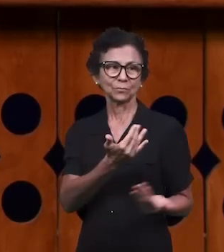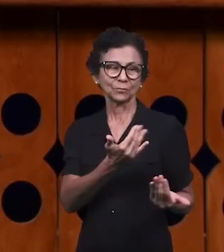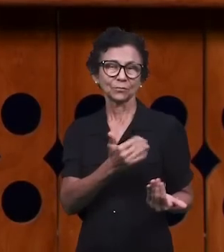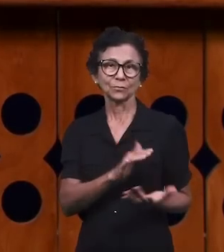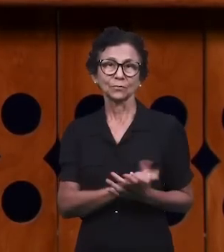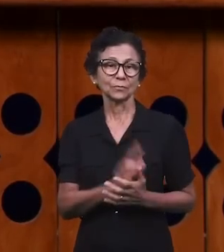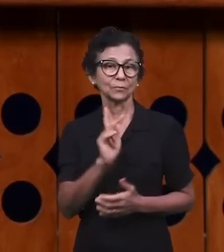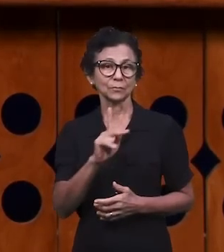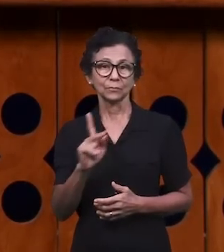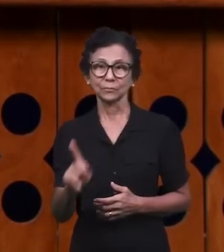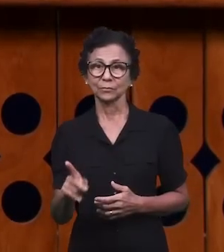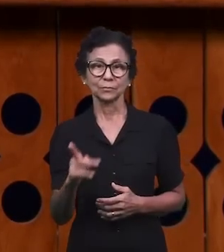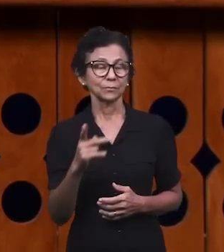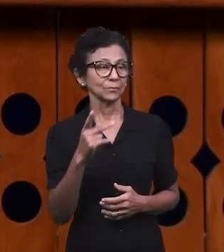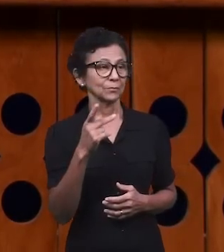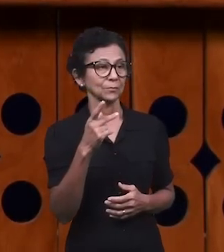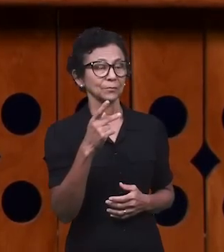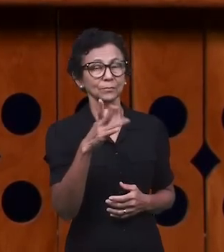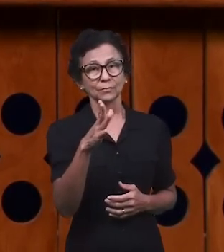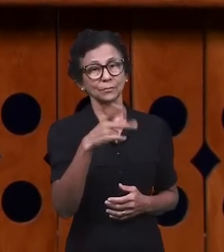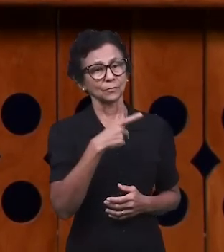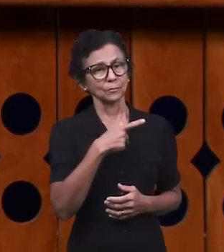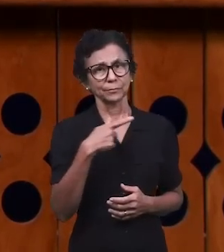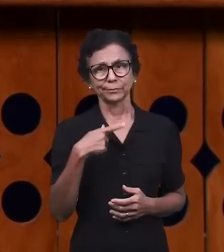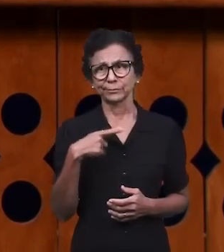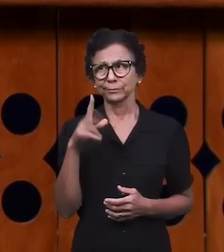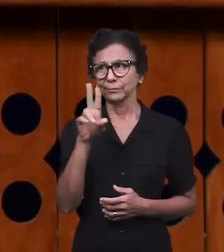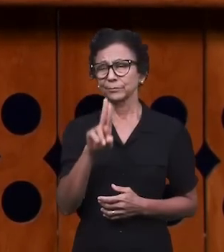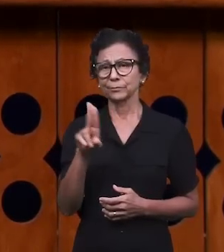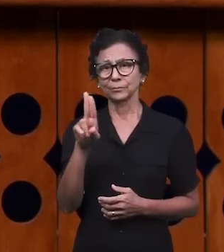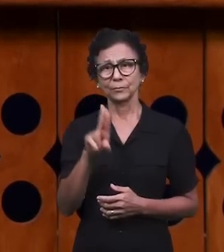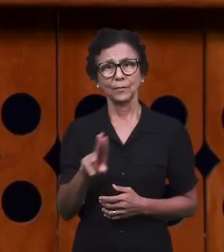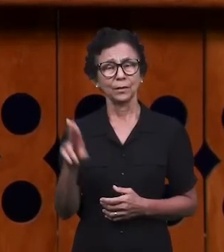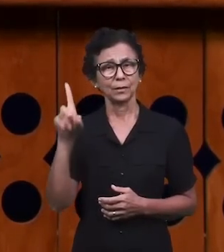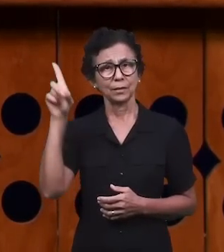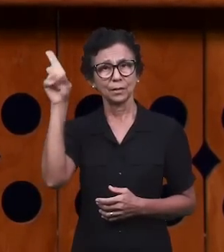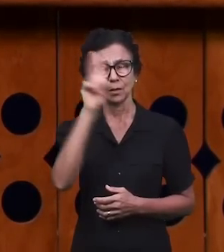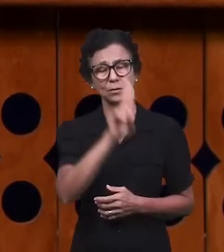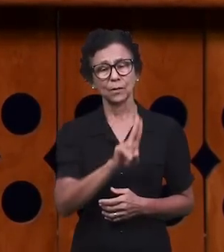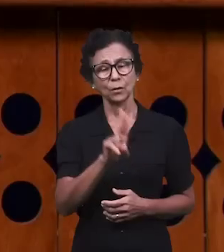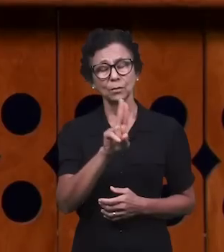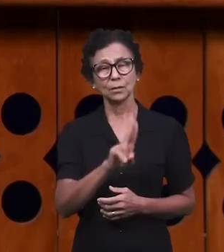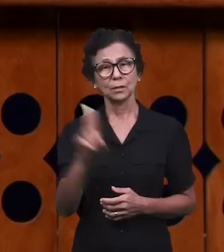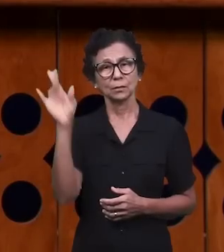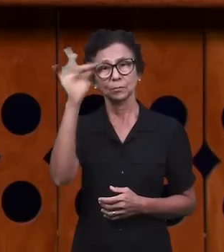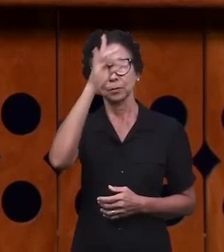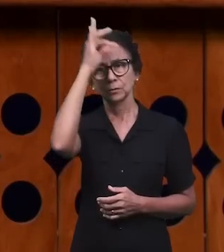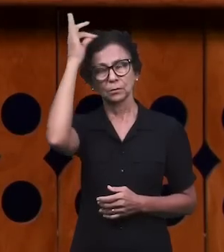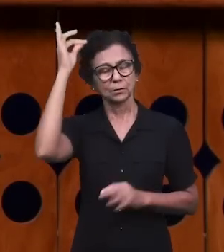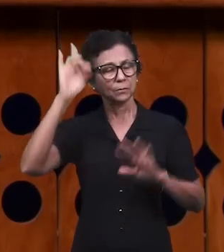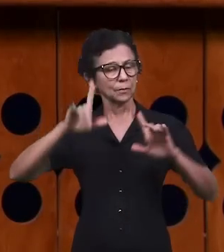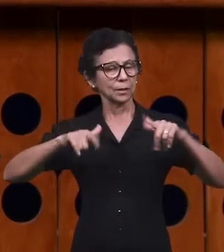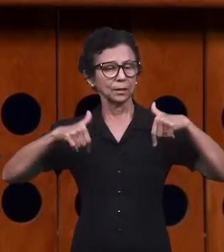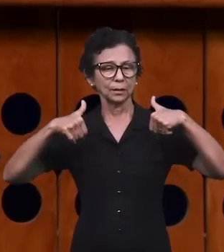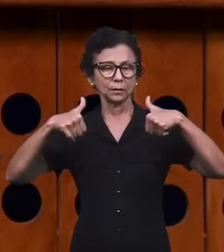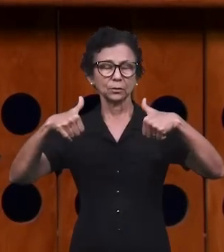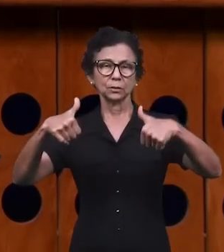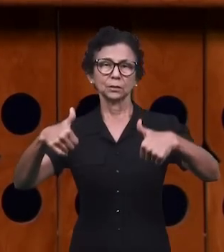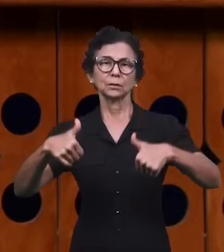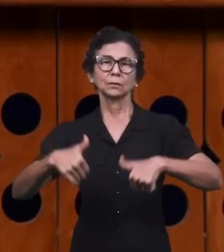usar o professor da sua classe, tem hora que vai usar o pastor que está aqui. E é assim que o Espírito Santo vai agindo. Tudo que ele